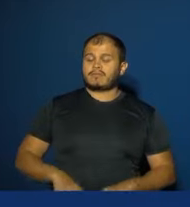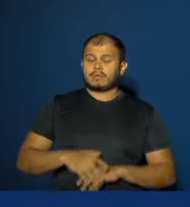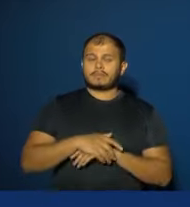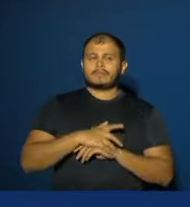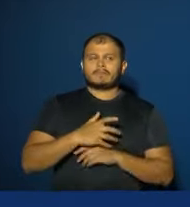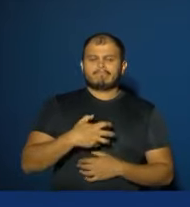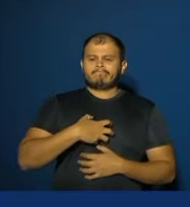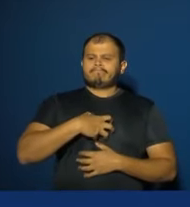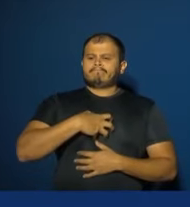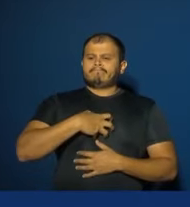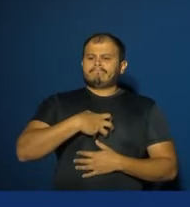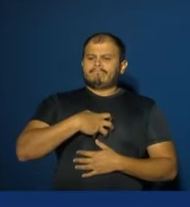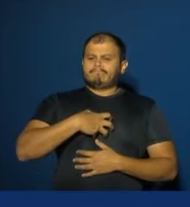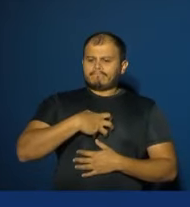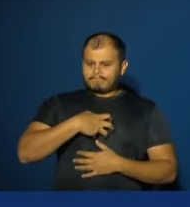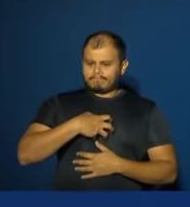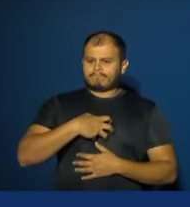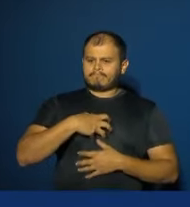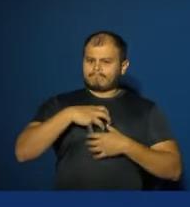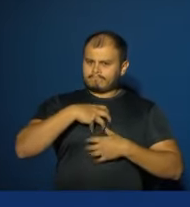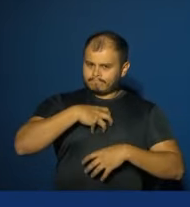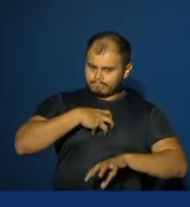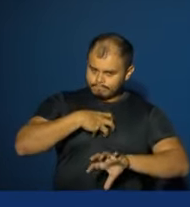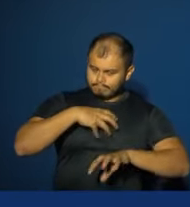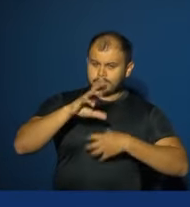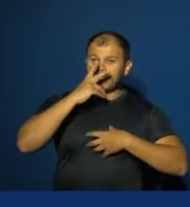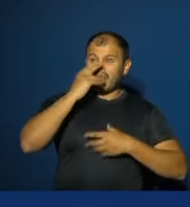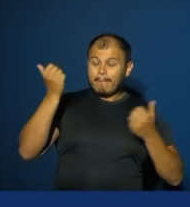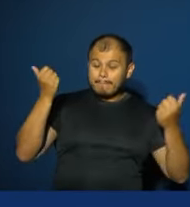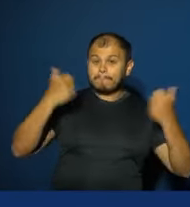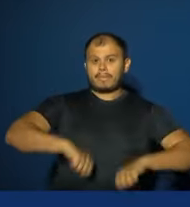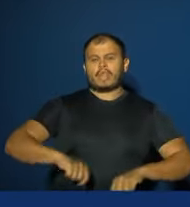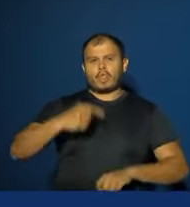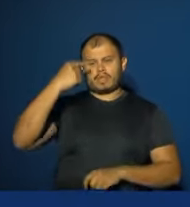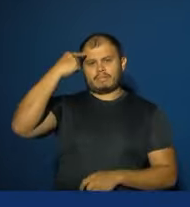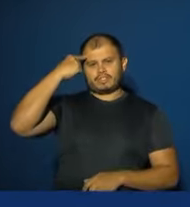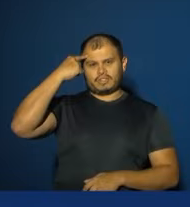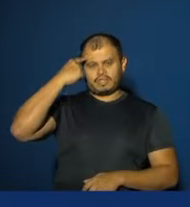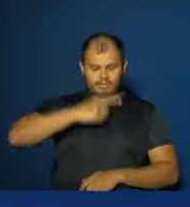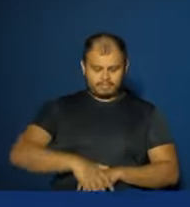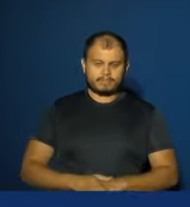a convicção foi muito pior do que eu imaginava.